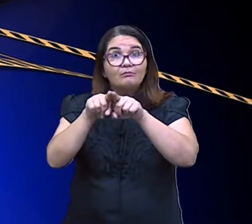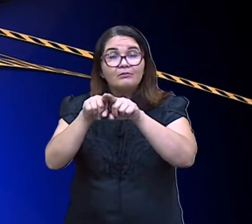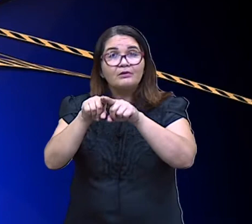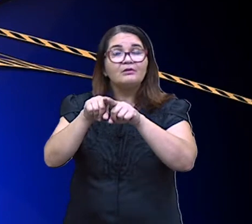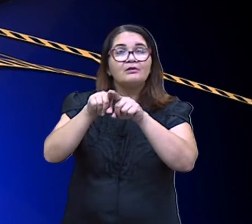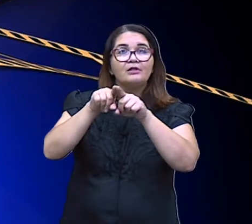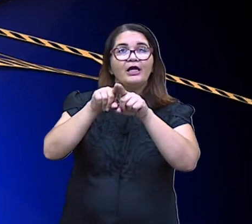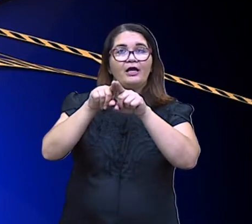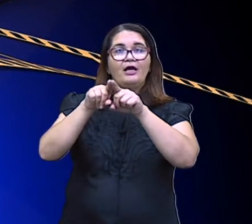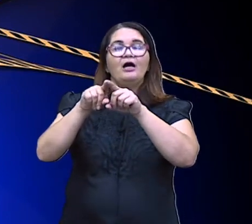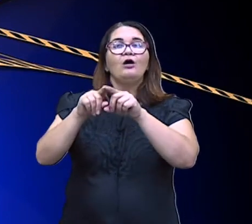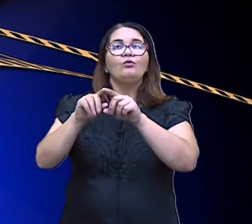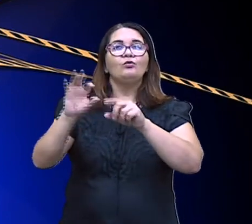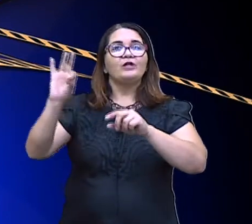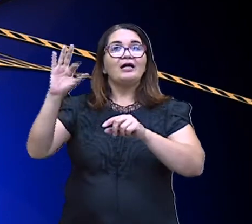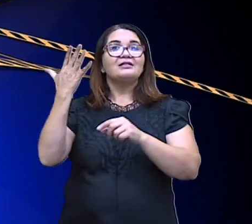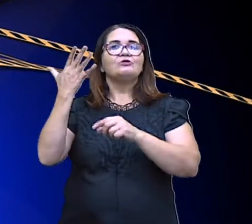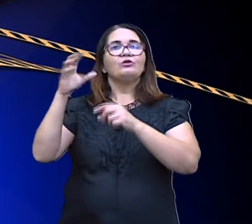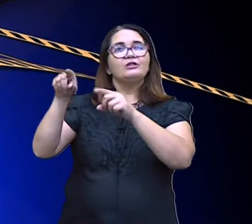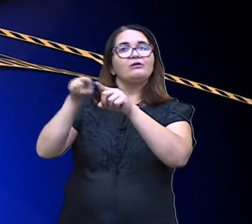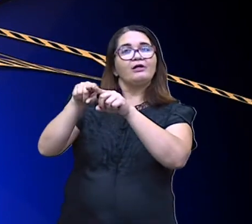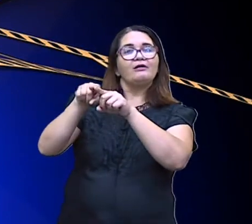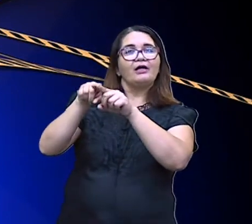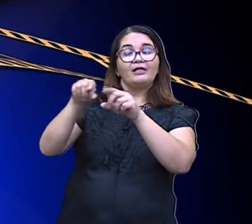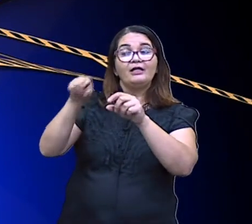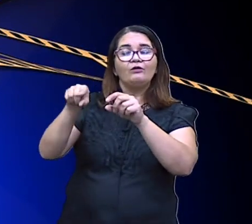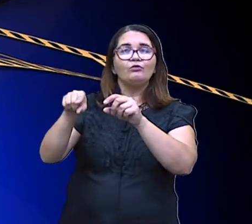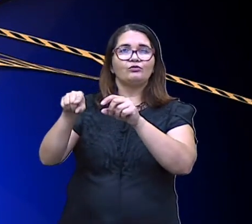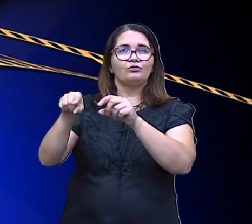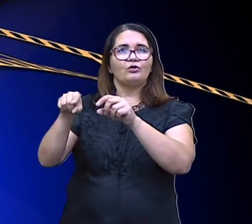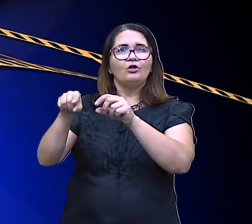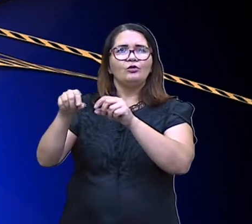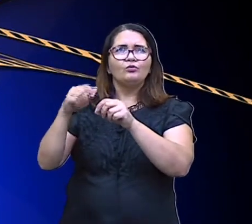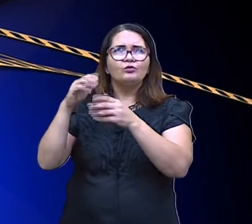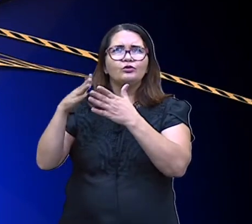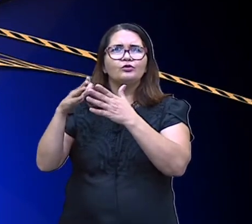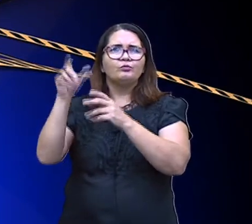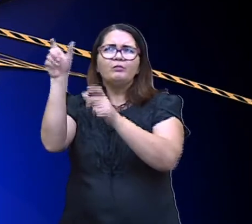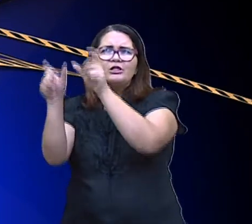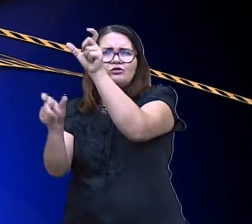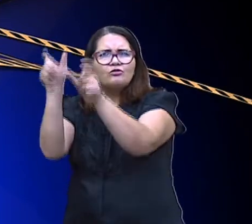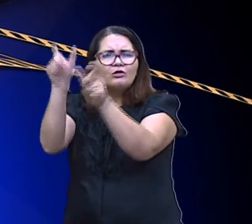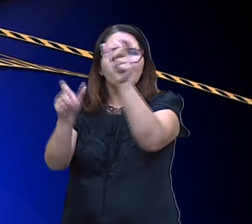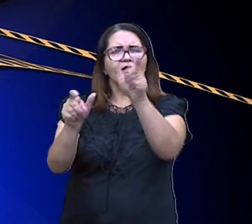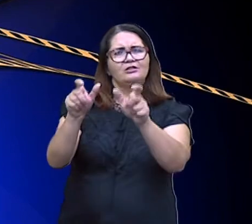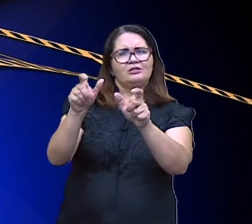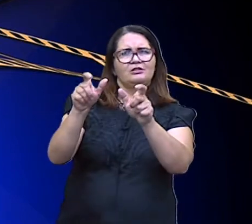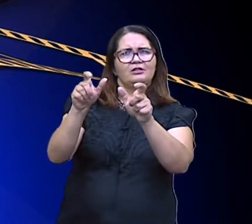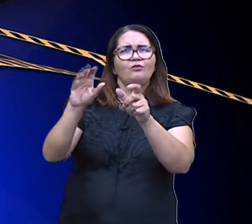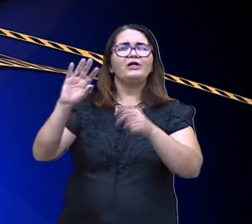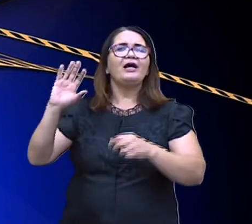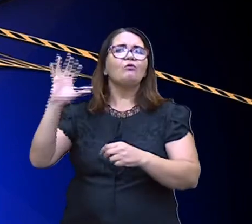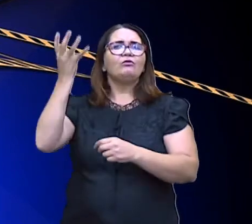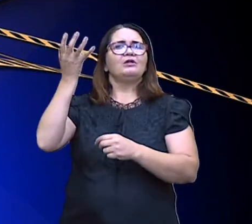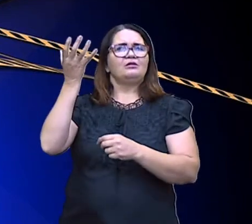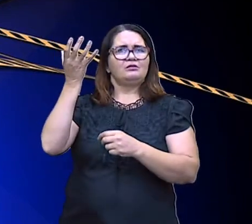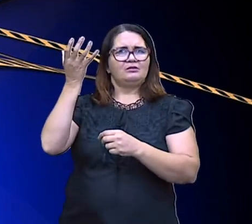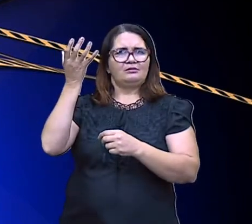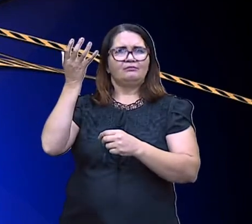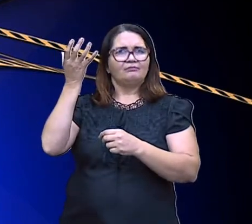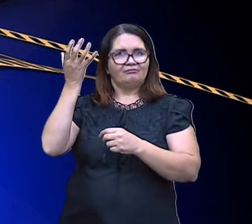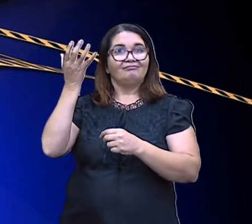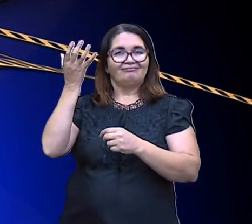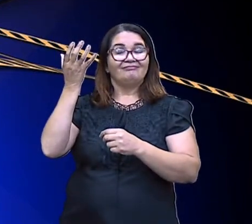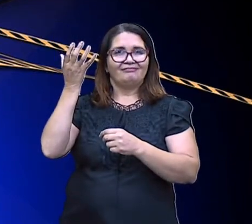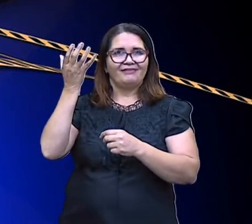argumento a escrita é mais literária, na escaleta tudo já deve estar transformado em ação.